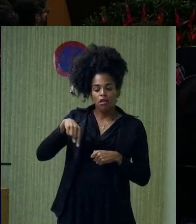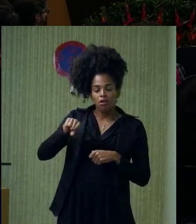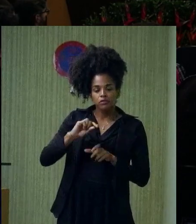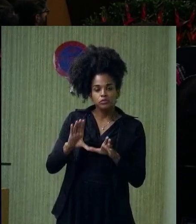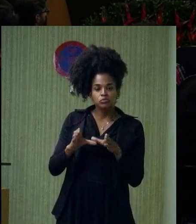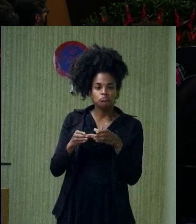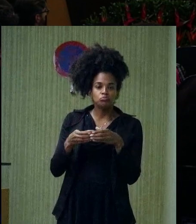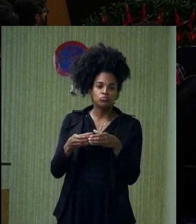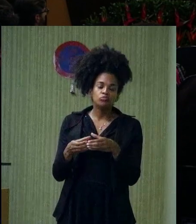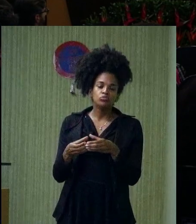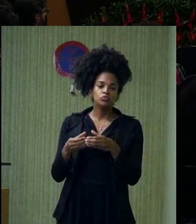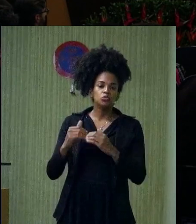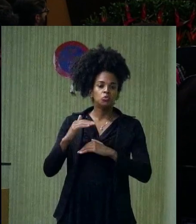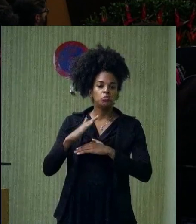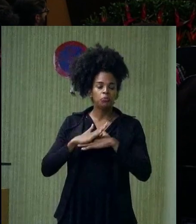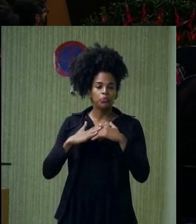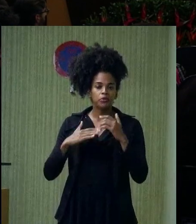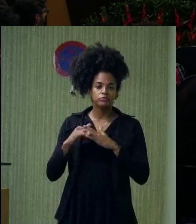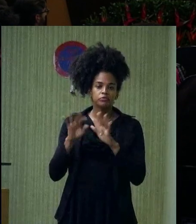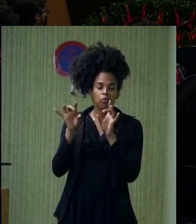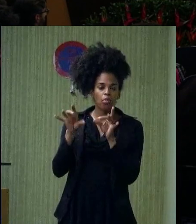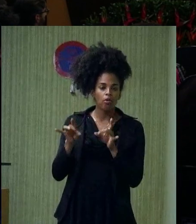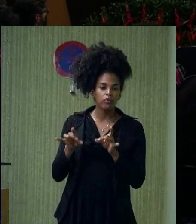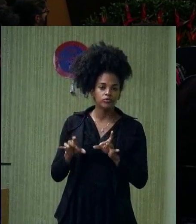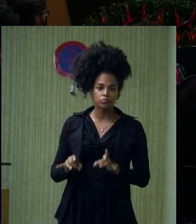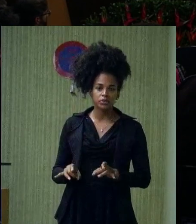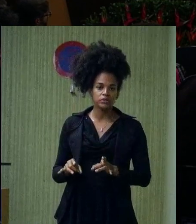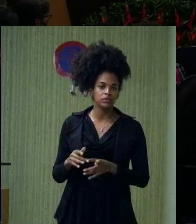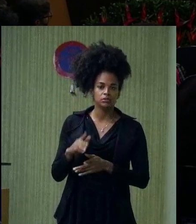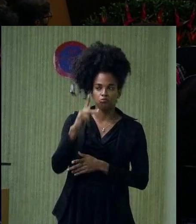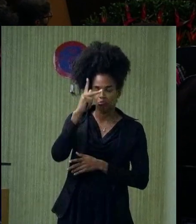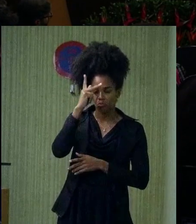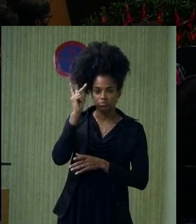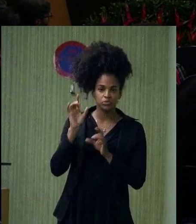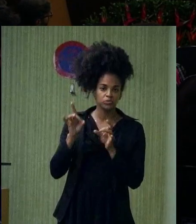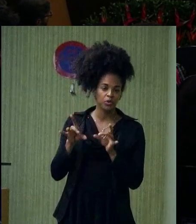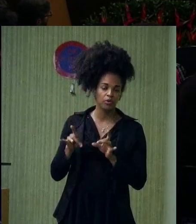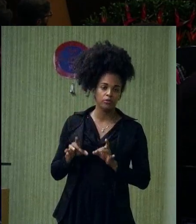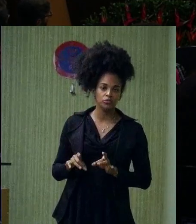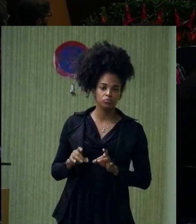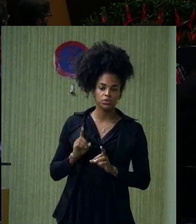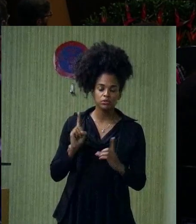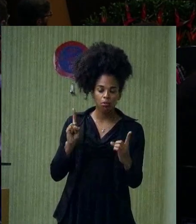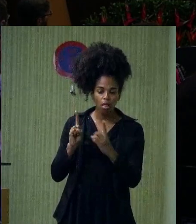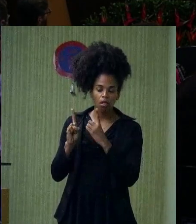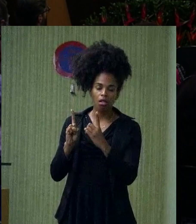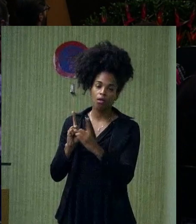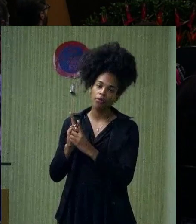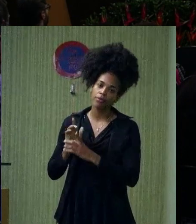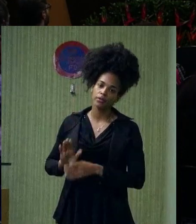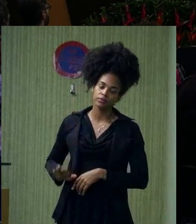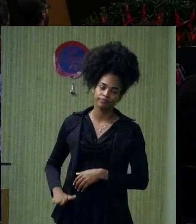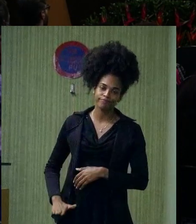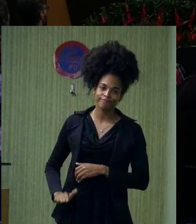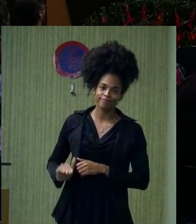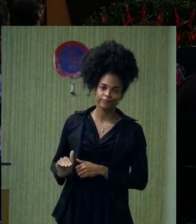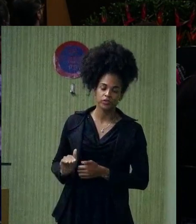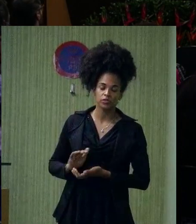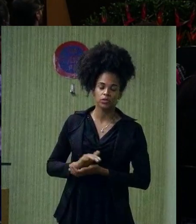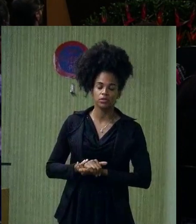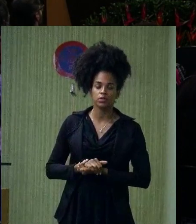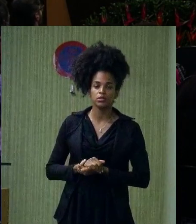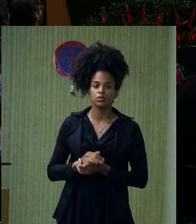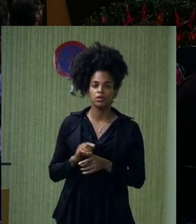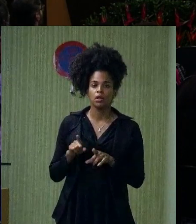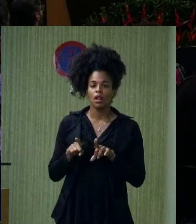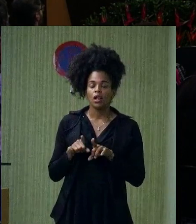seja alguém da Equipe técnica do município ou alguém contratado por eles para atender essas crianças e Aqui nós temos